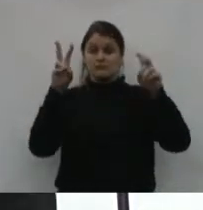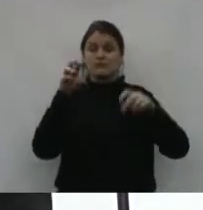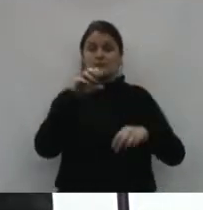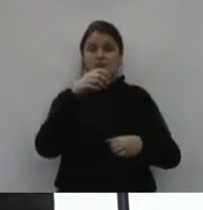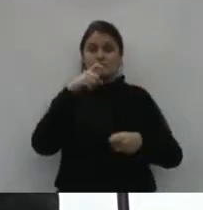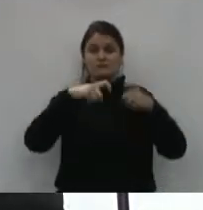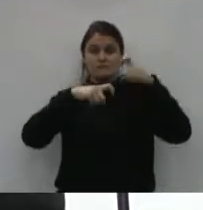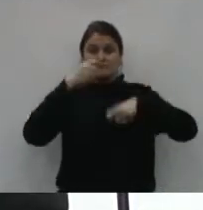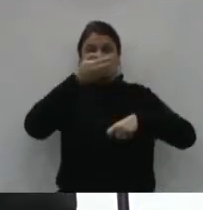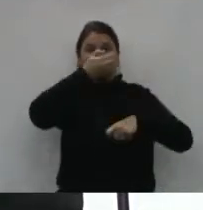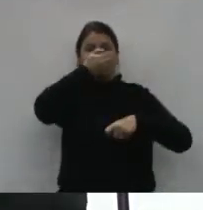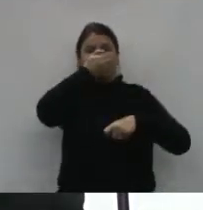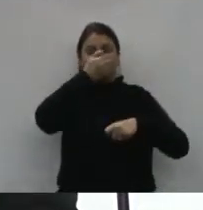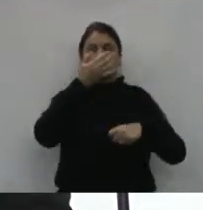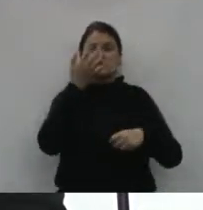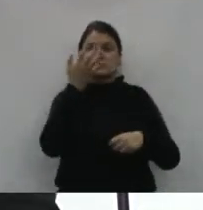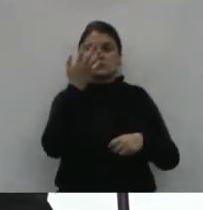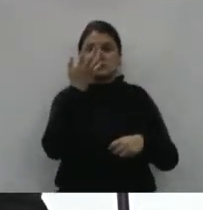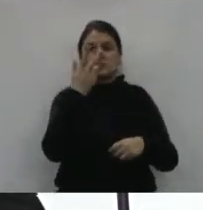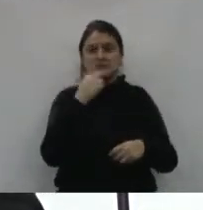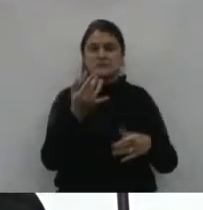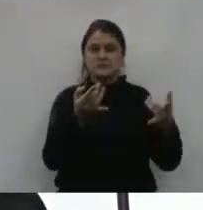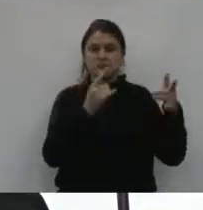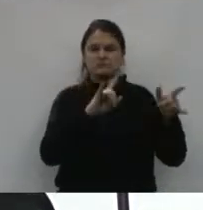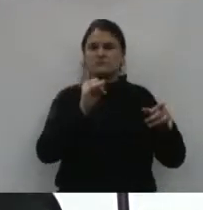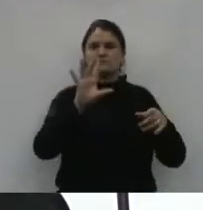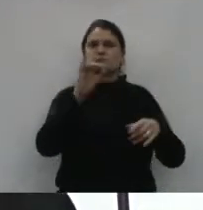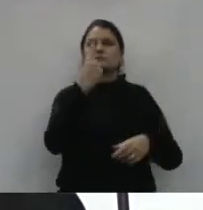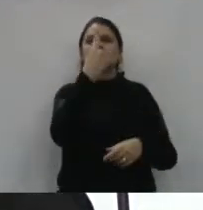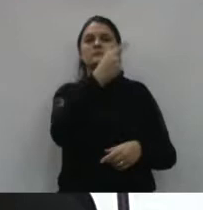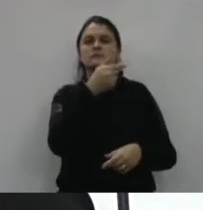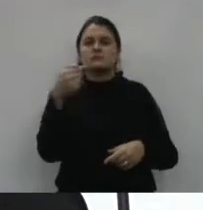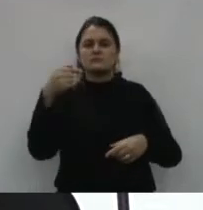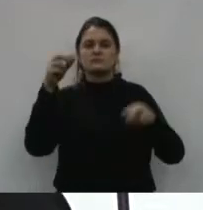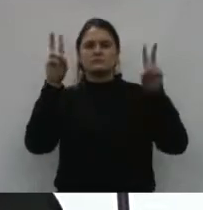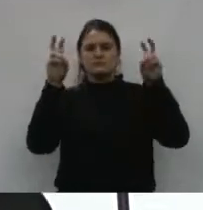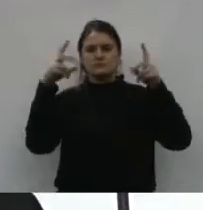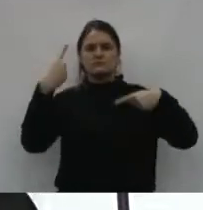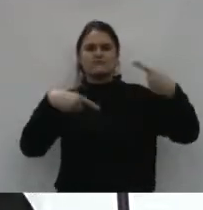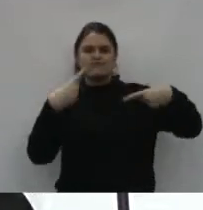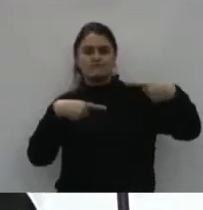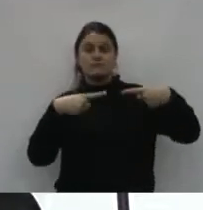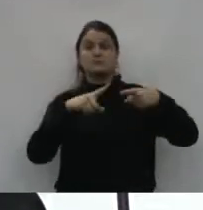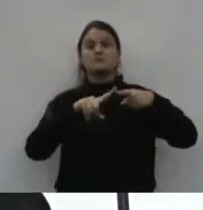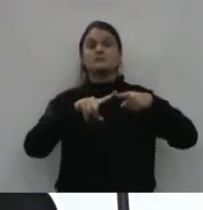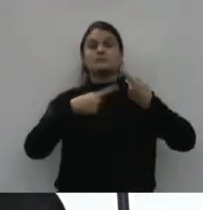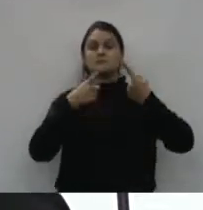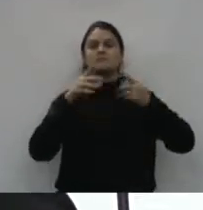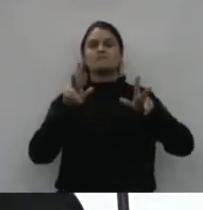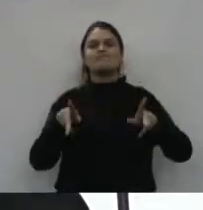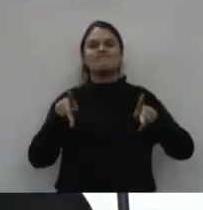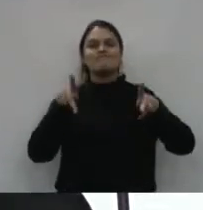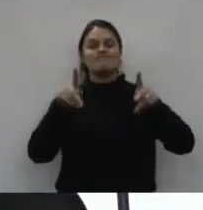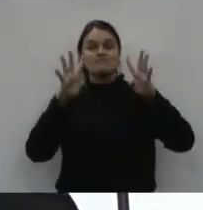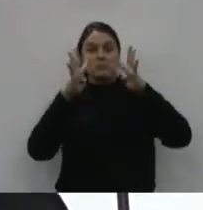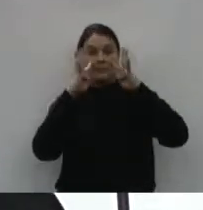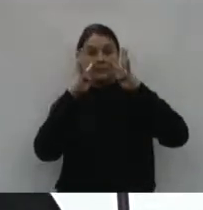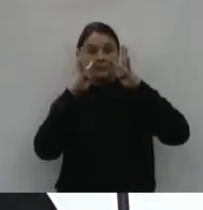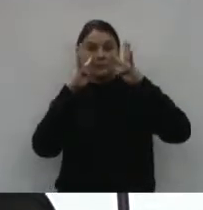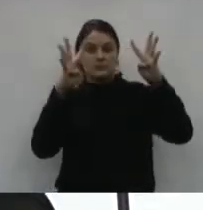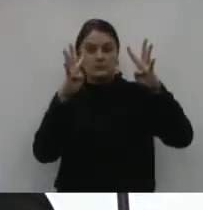essa semana né mas que as informações ali passadas né é servido de alerta e possam ajudar